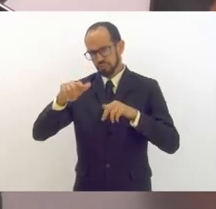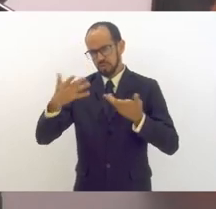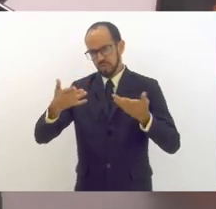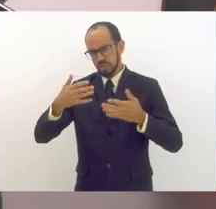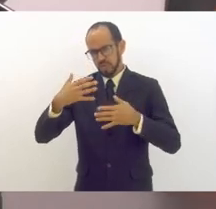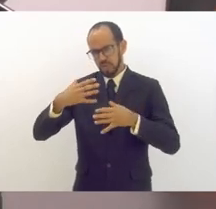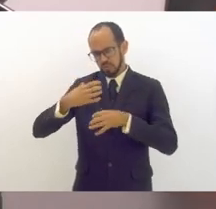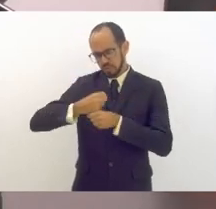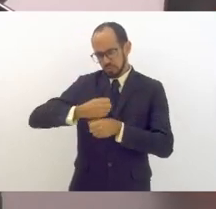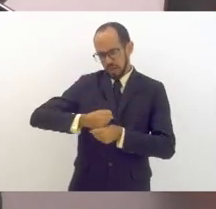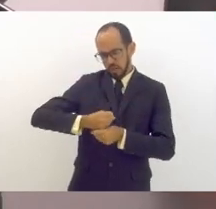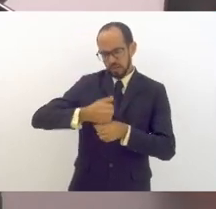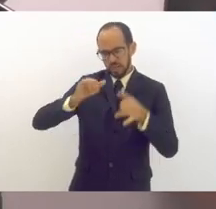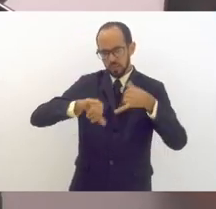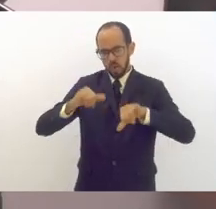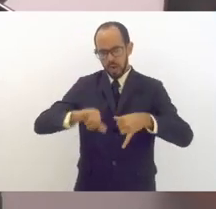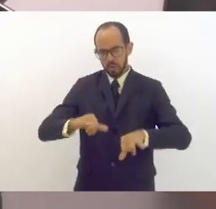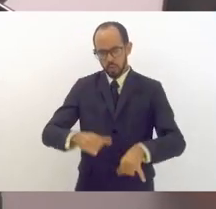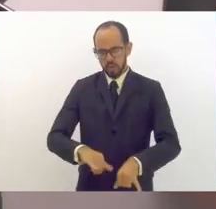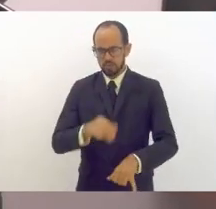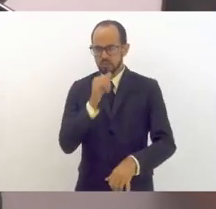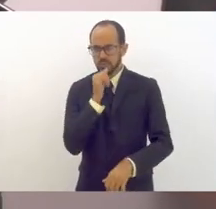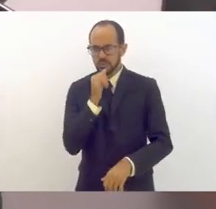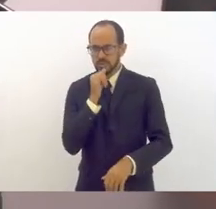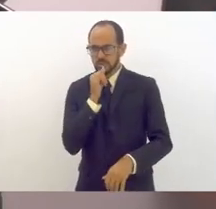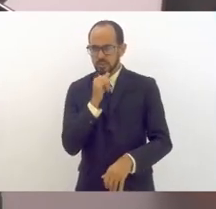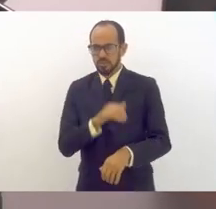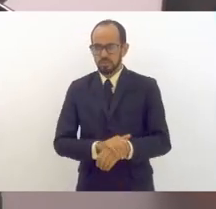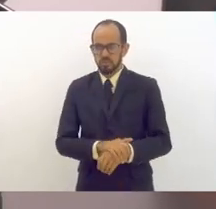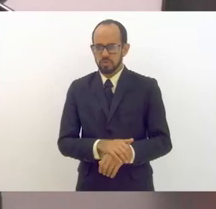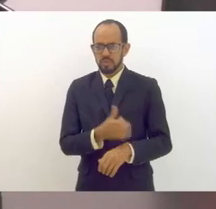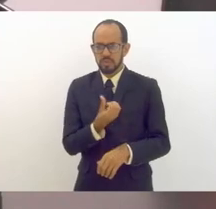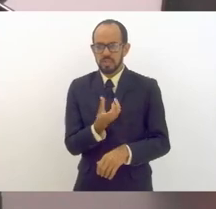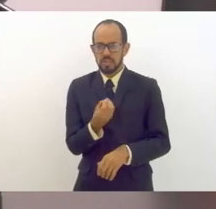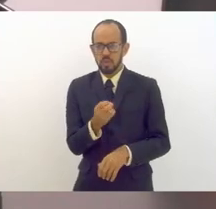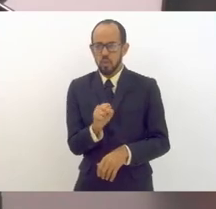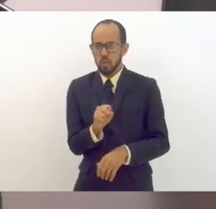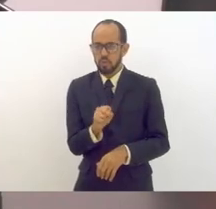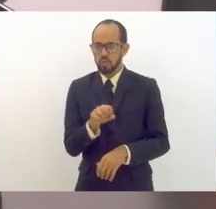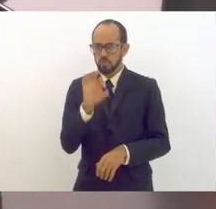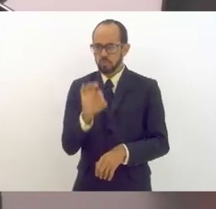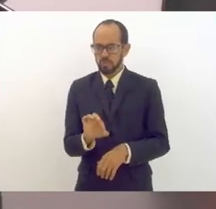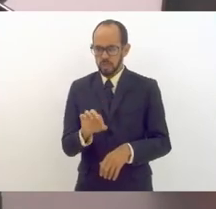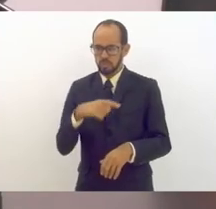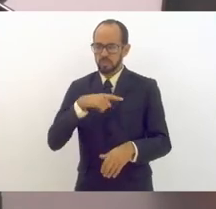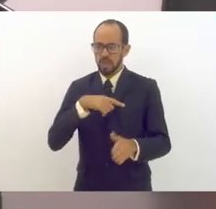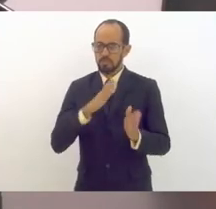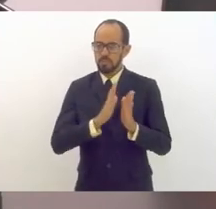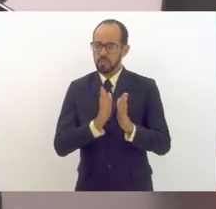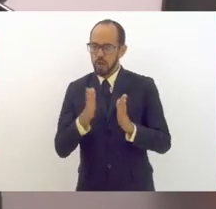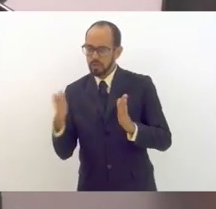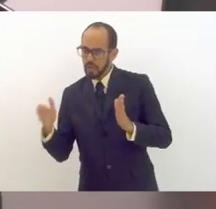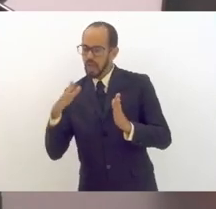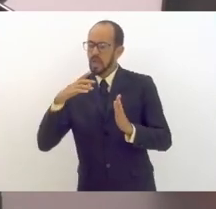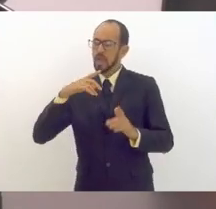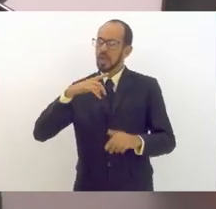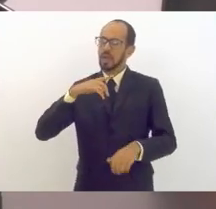aqui com as 1.230 unidades escolares, 68% das escolas têm biblioteca, pela conta que eu